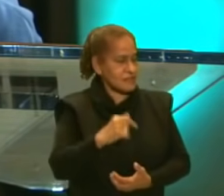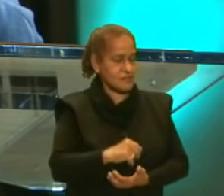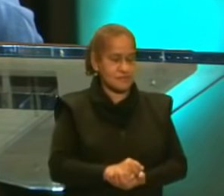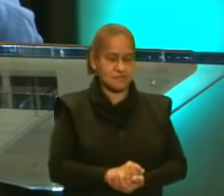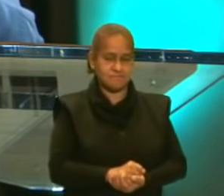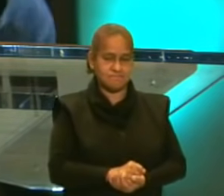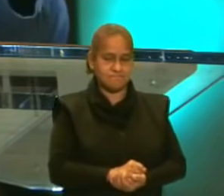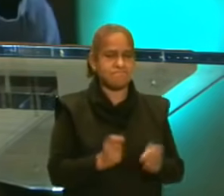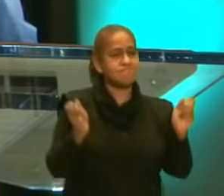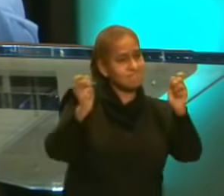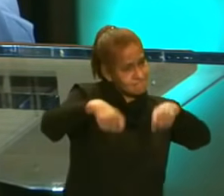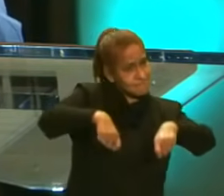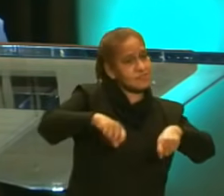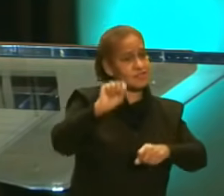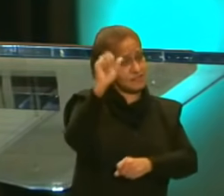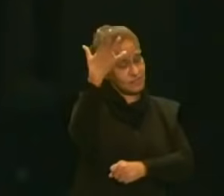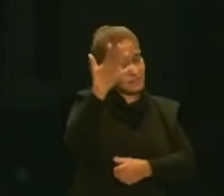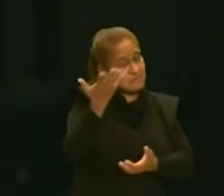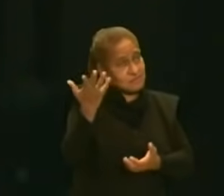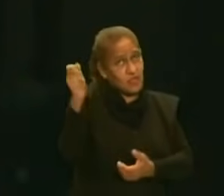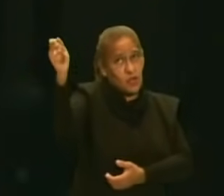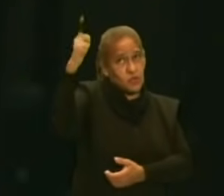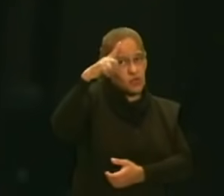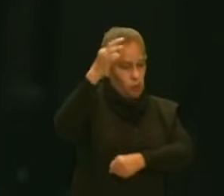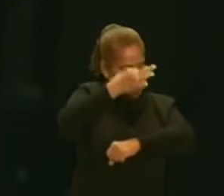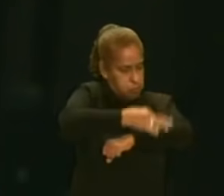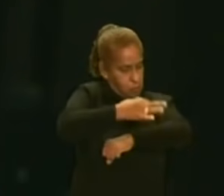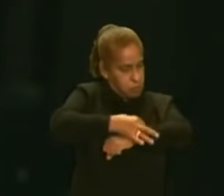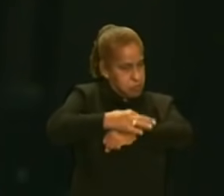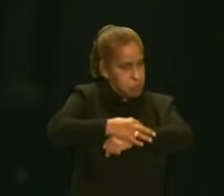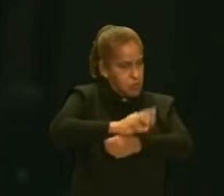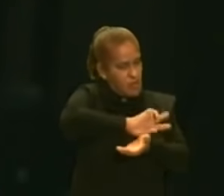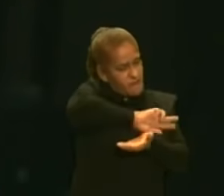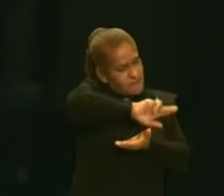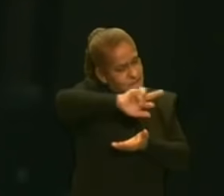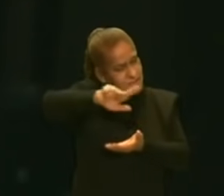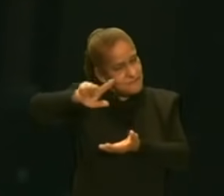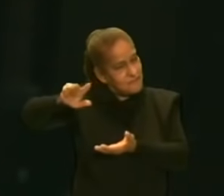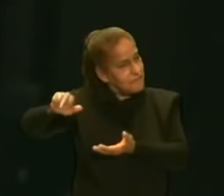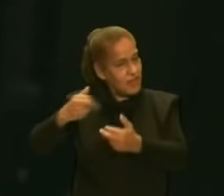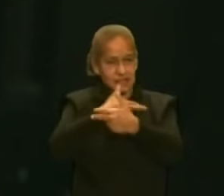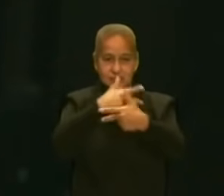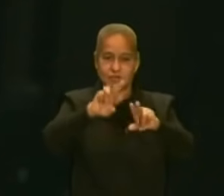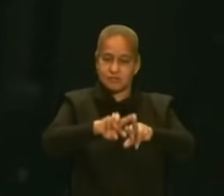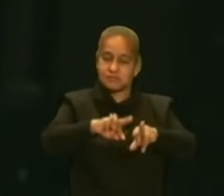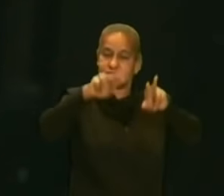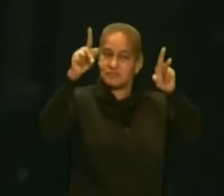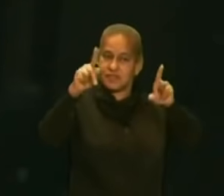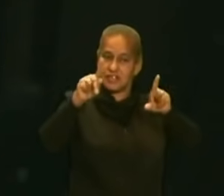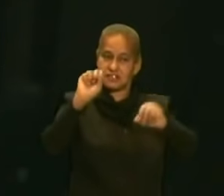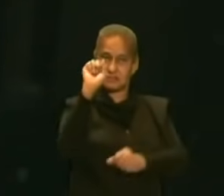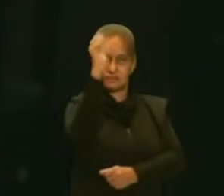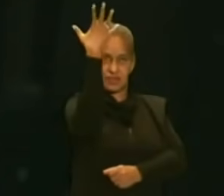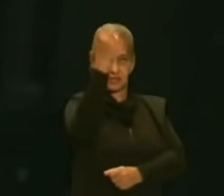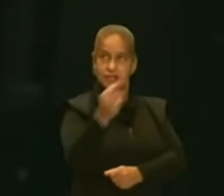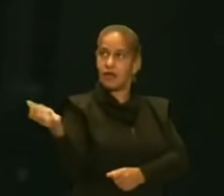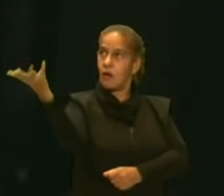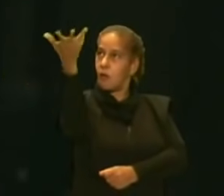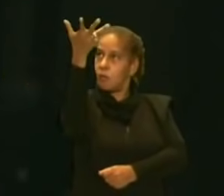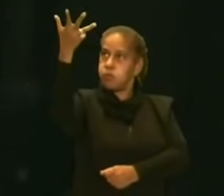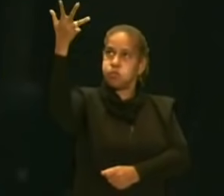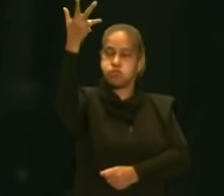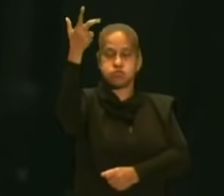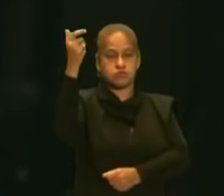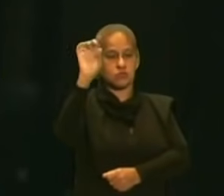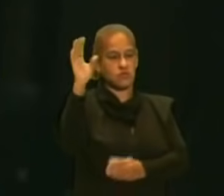é? É possível um negócio desse. E outros eventos cósmicos que estão aqui nos textos, e eu só estou dando um